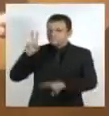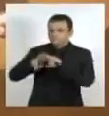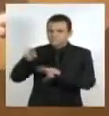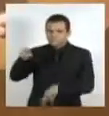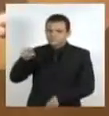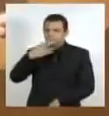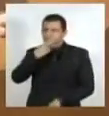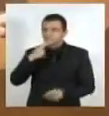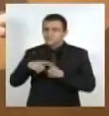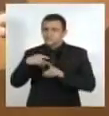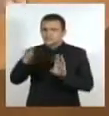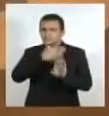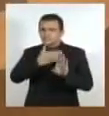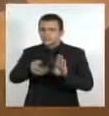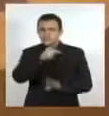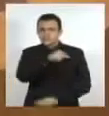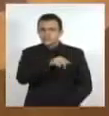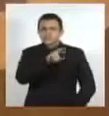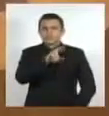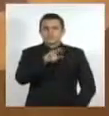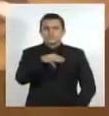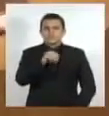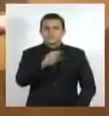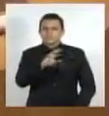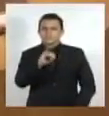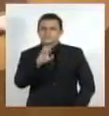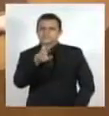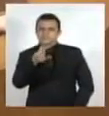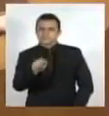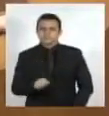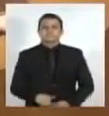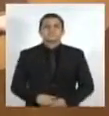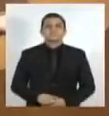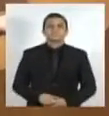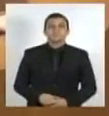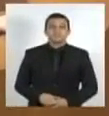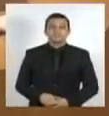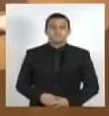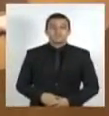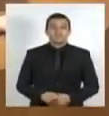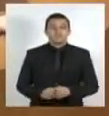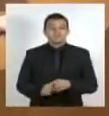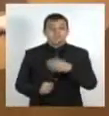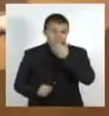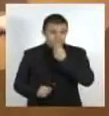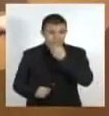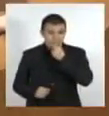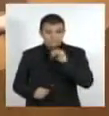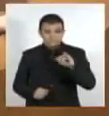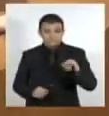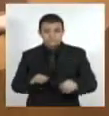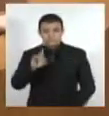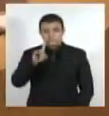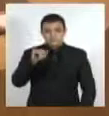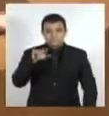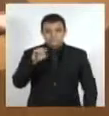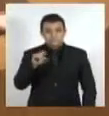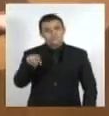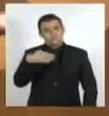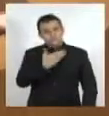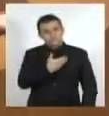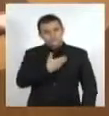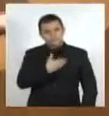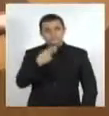Macieira. Antônio Jorgino, amigo do então candidato a senador, adversário